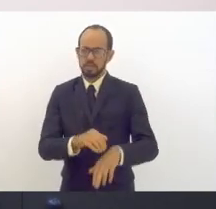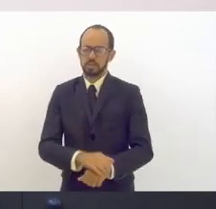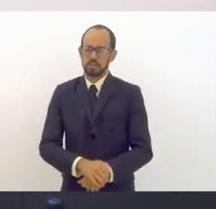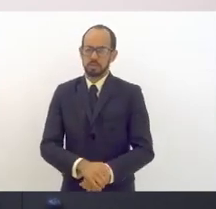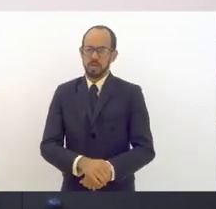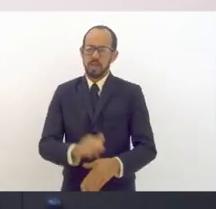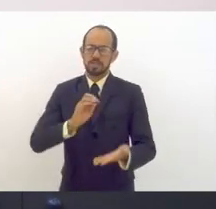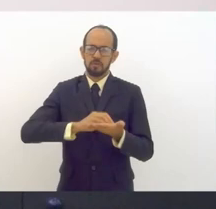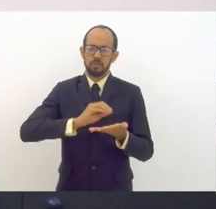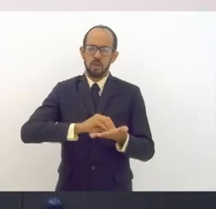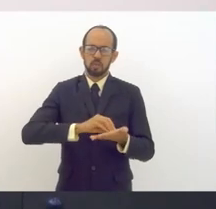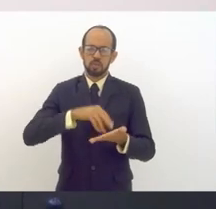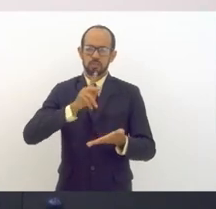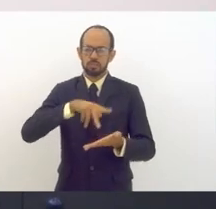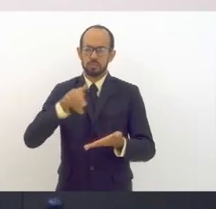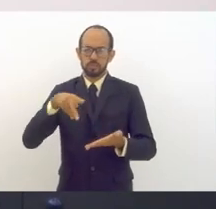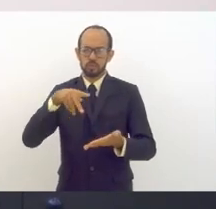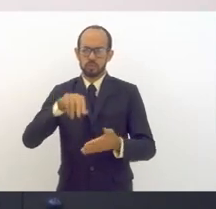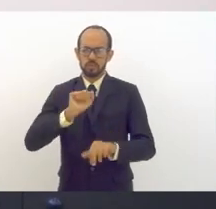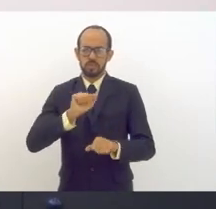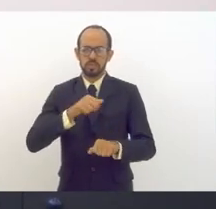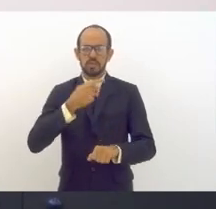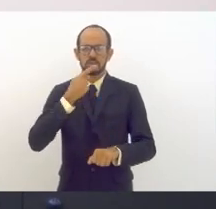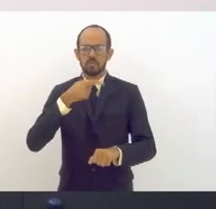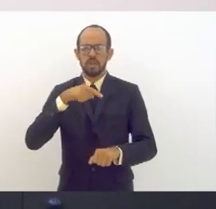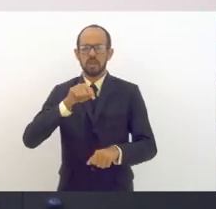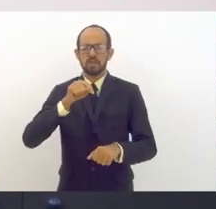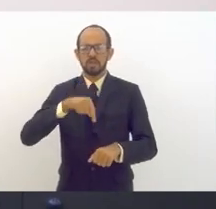SEDUC apresenta como sendo de mais de